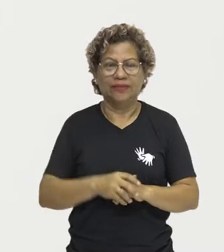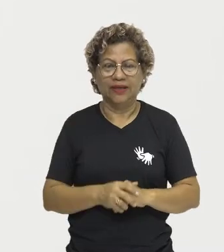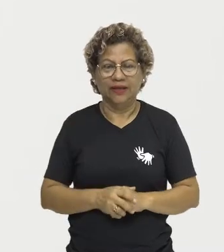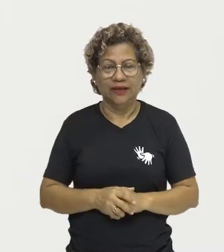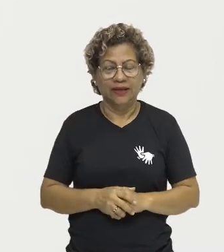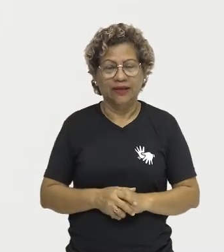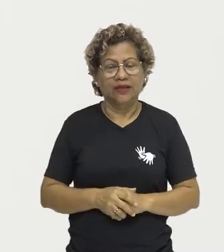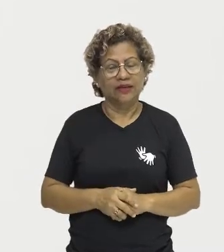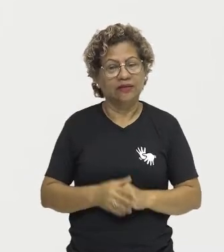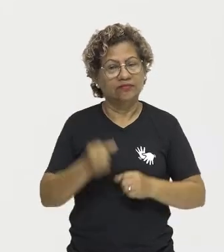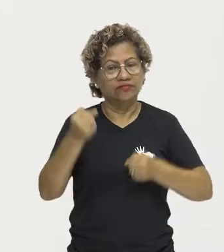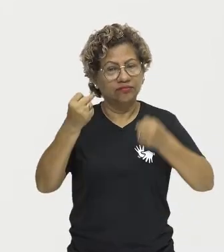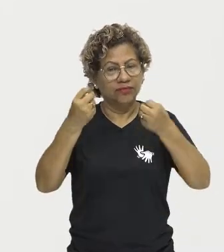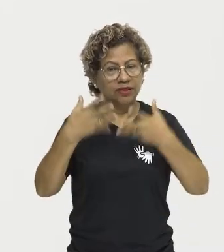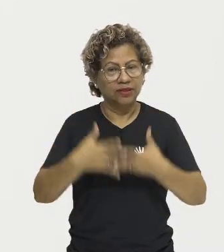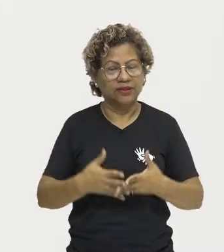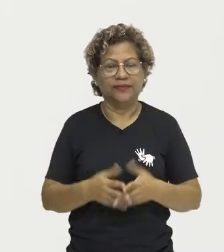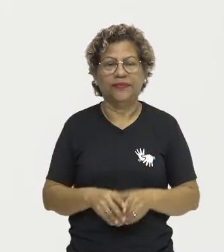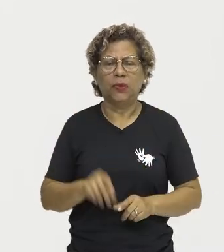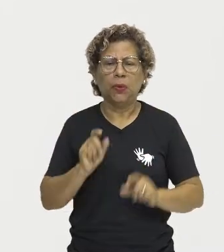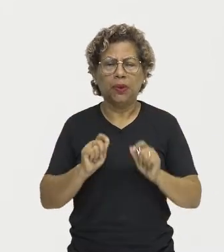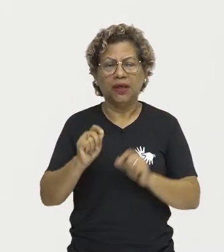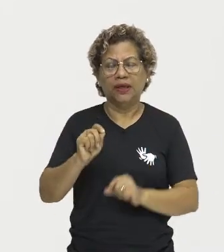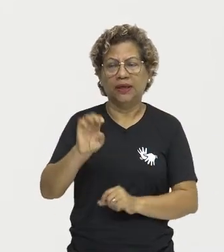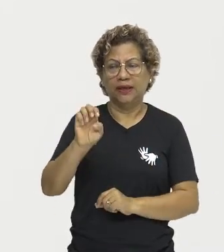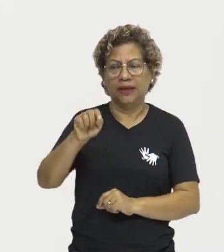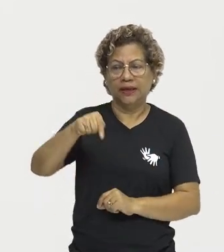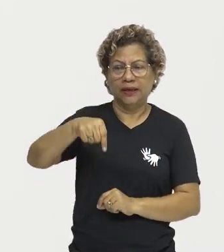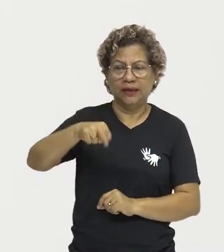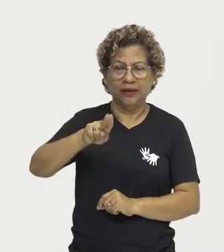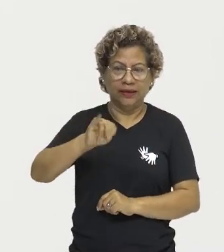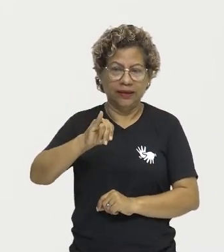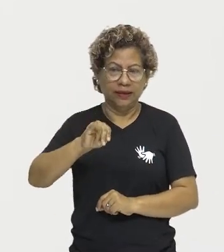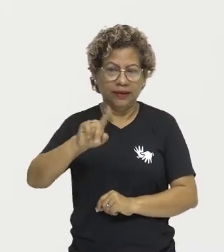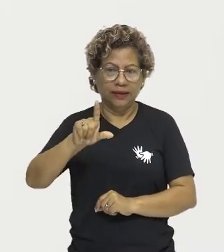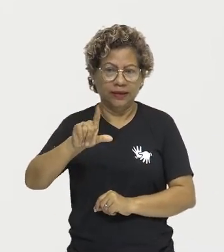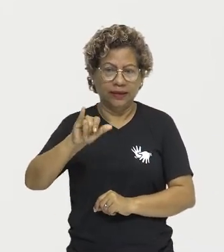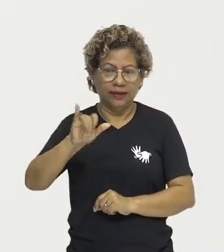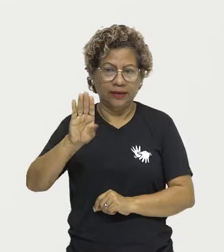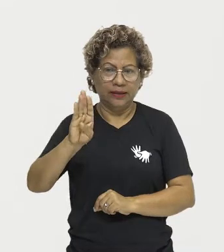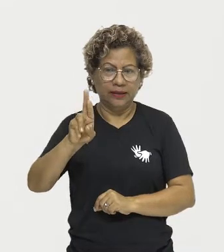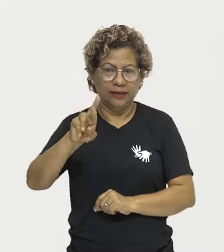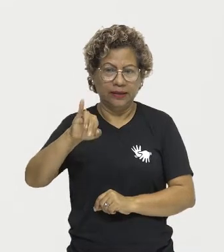no início? Equilíbrio, olha só, se falou aí calor,